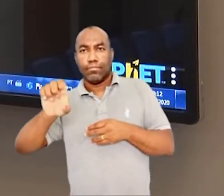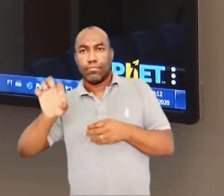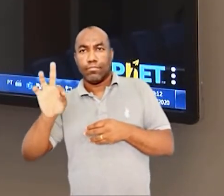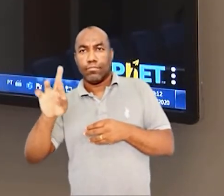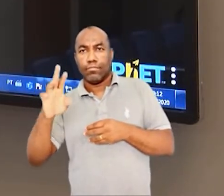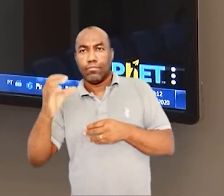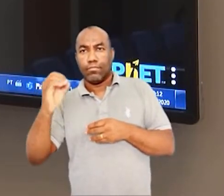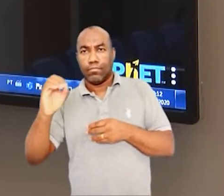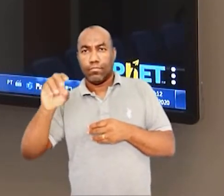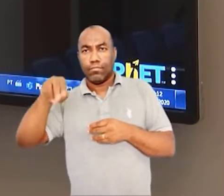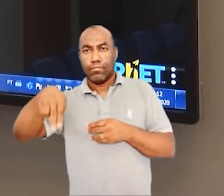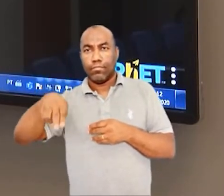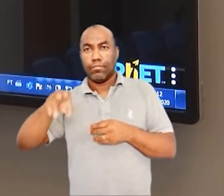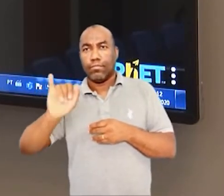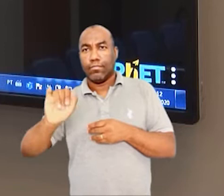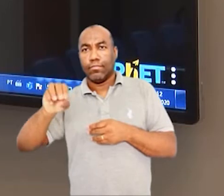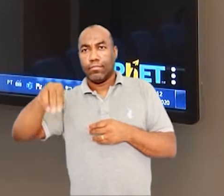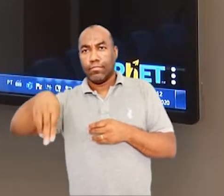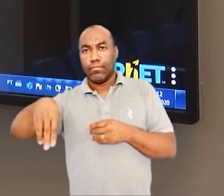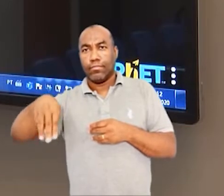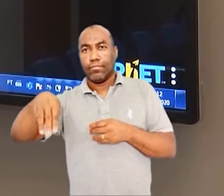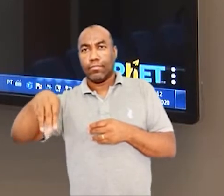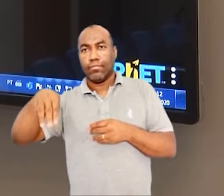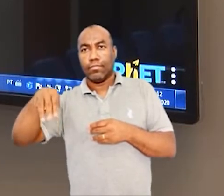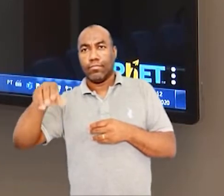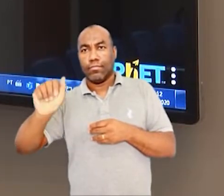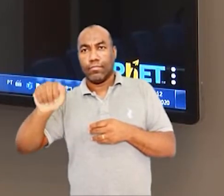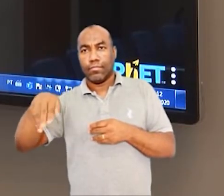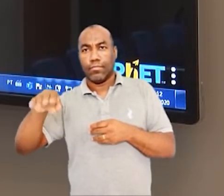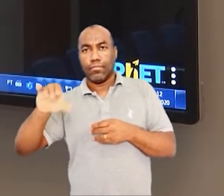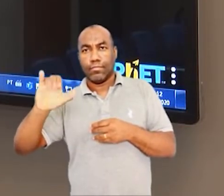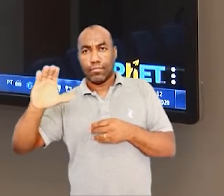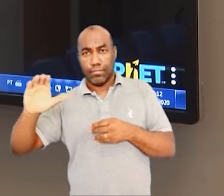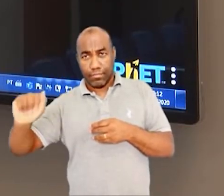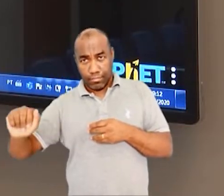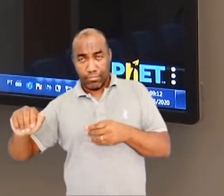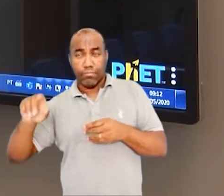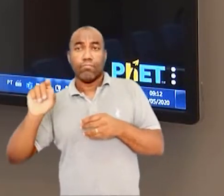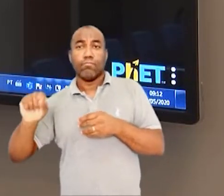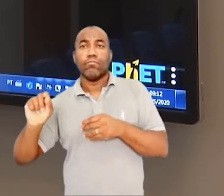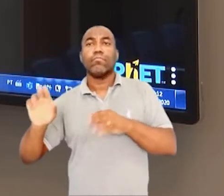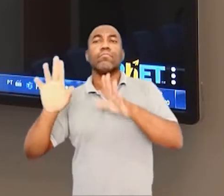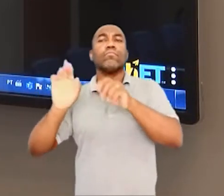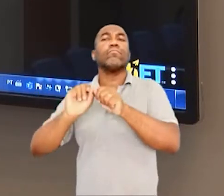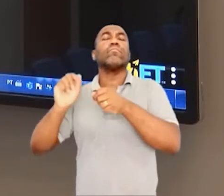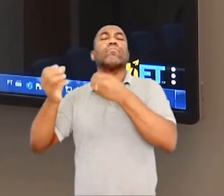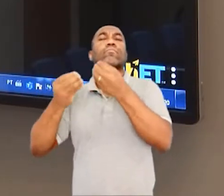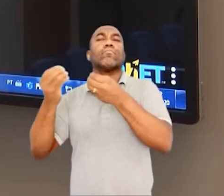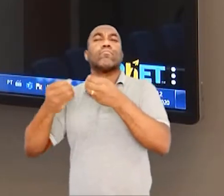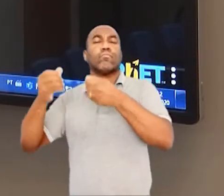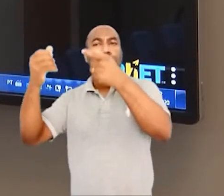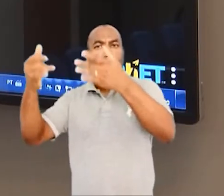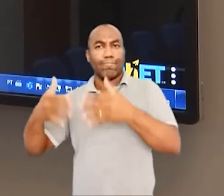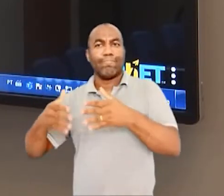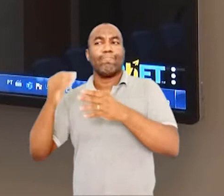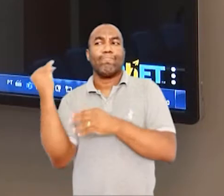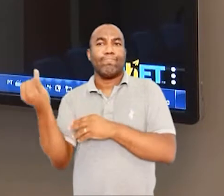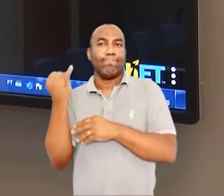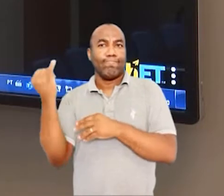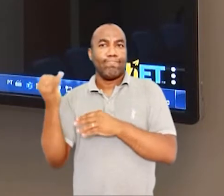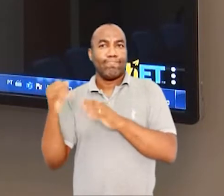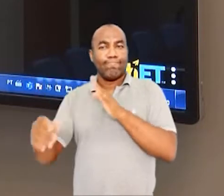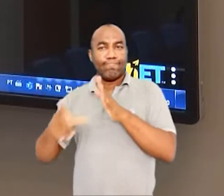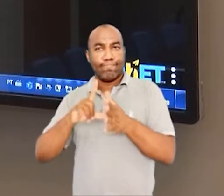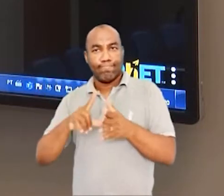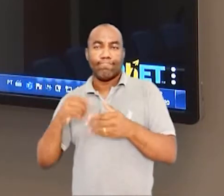da conservação da carga elétrica. Eu sou de Baine, vamos falar em ciências da natureza, pensar nas habilidades